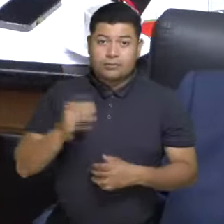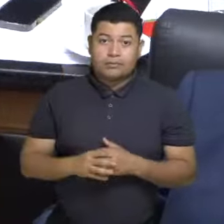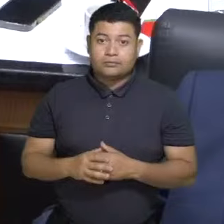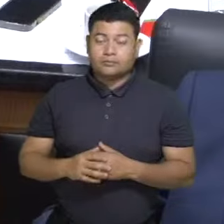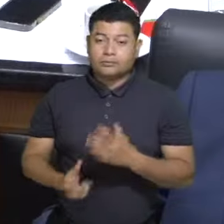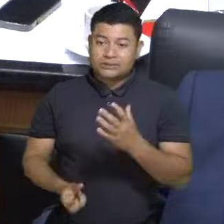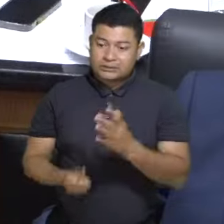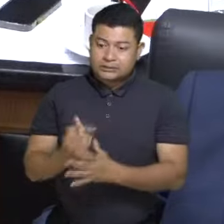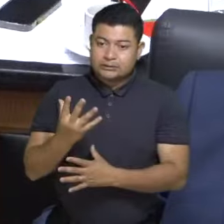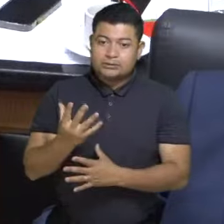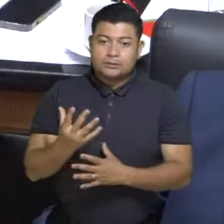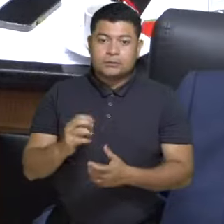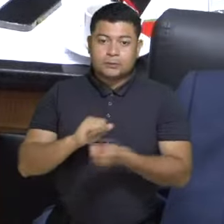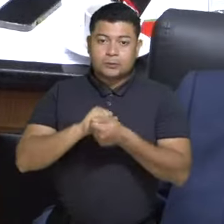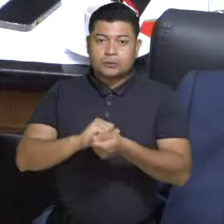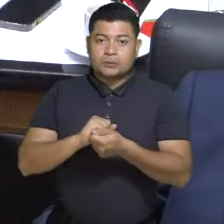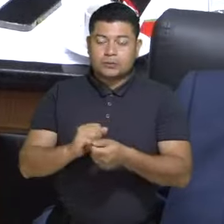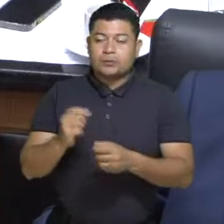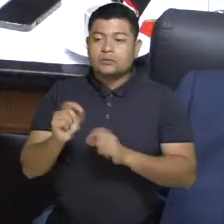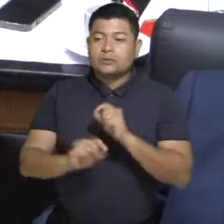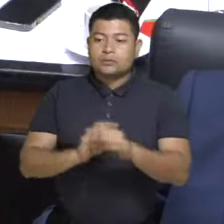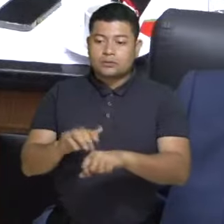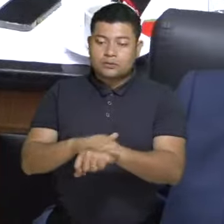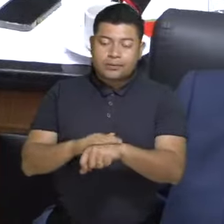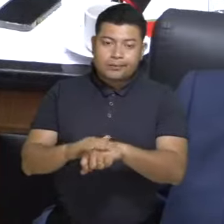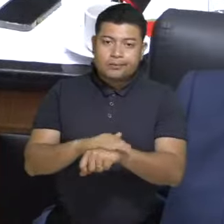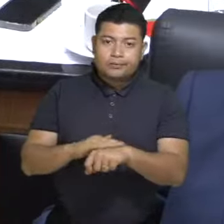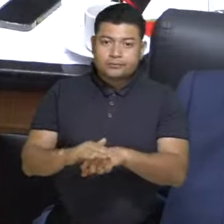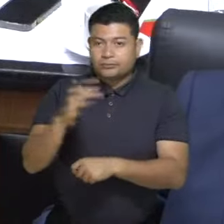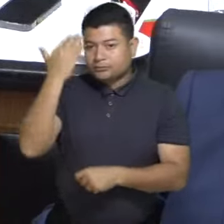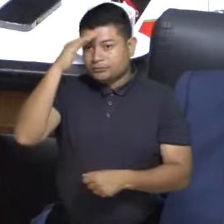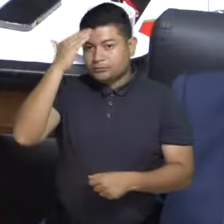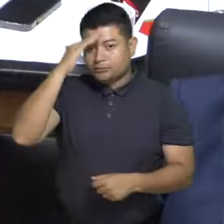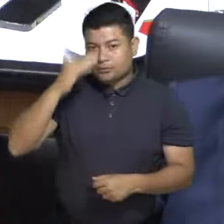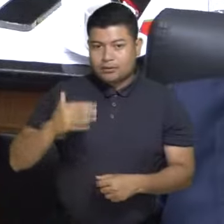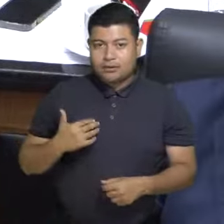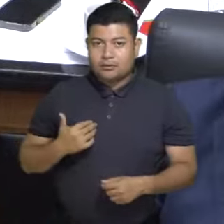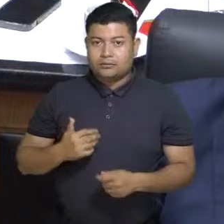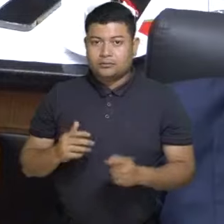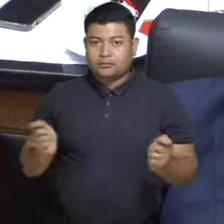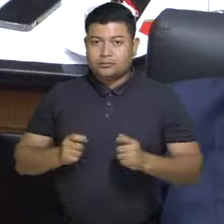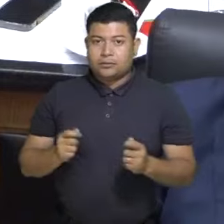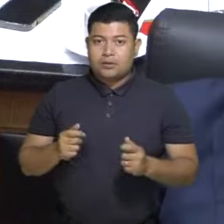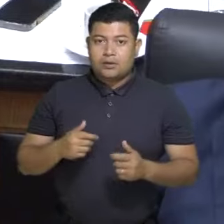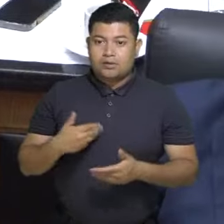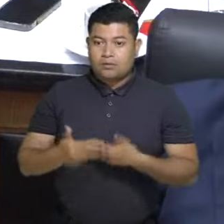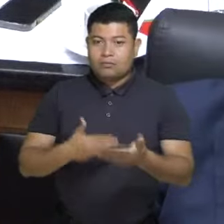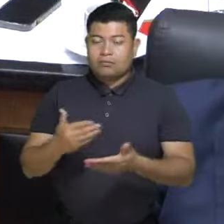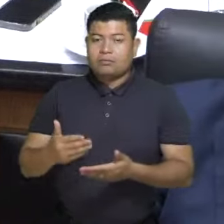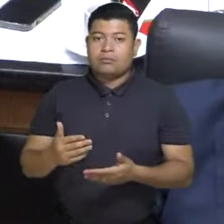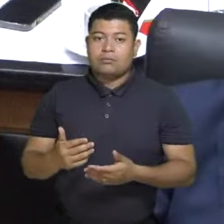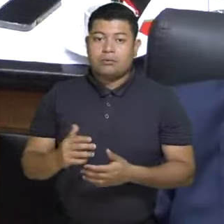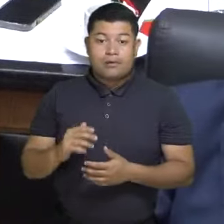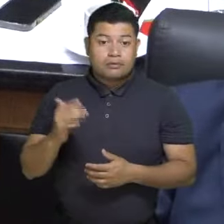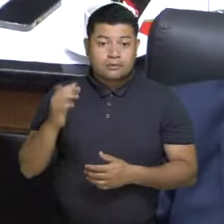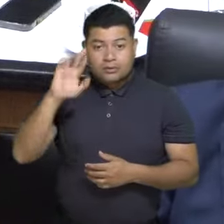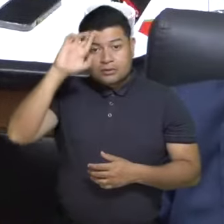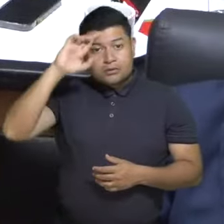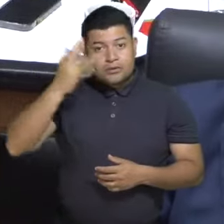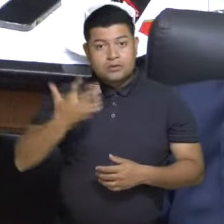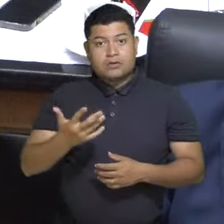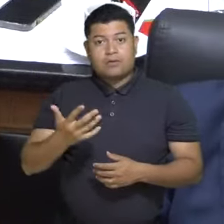aqui um diálogo e um entendimento para que nós pudéssemos, aos poucos, corrigir os erros